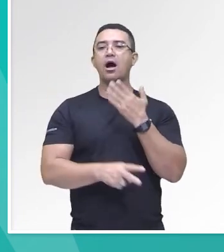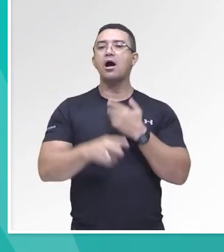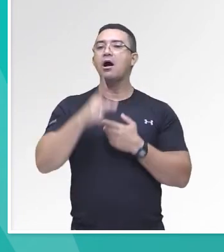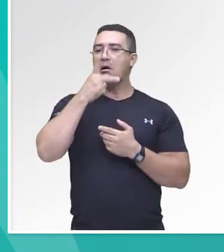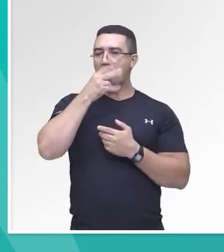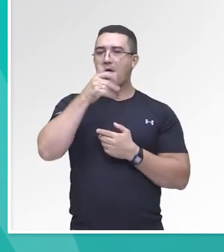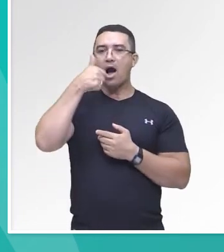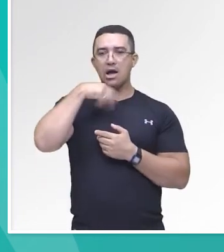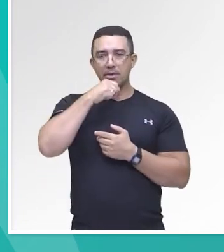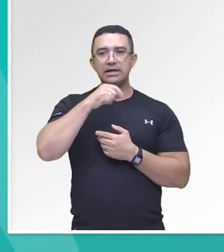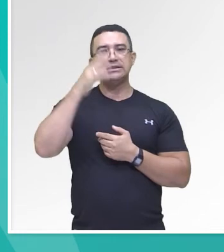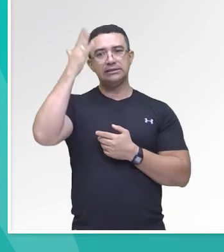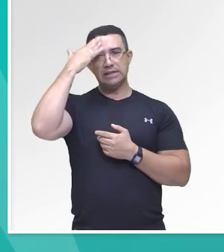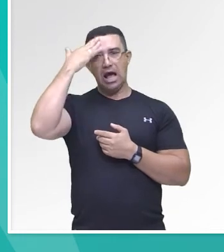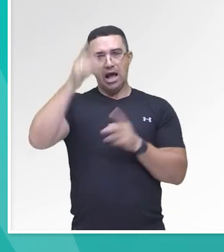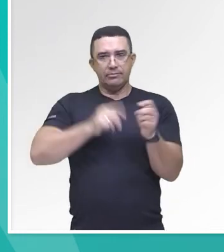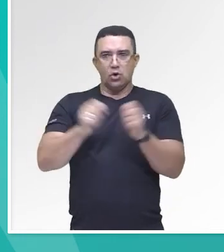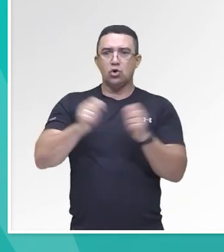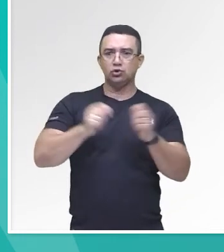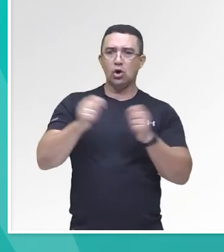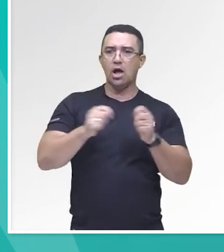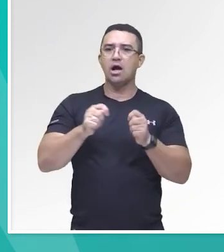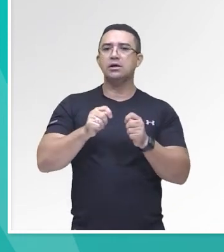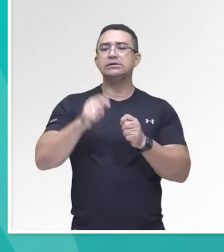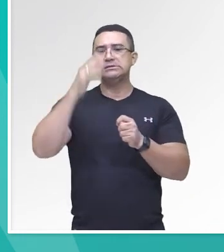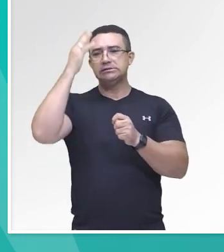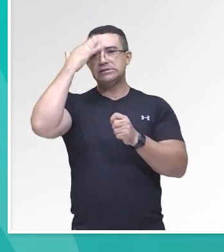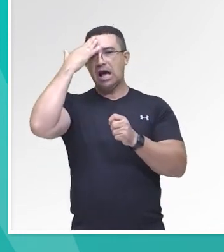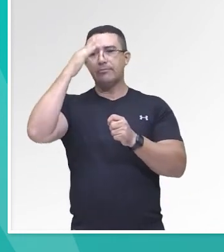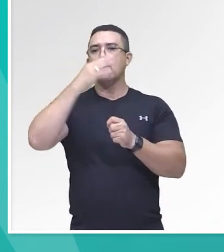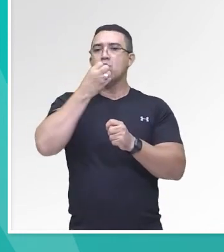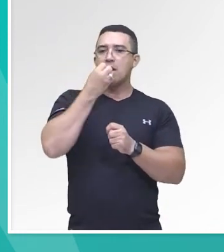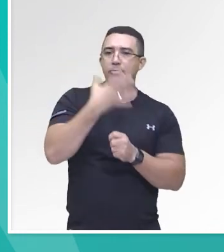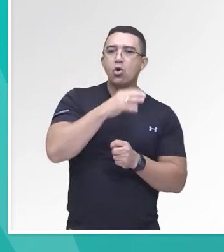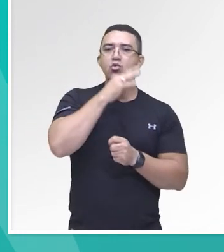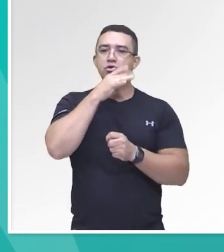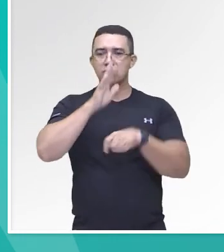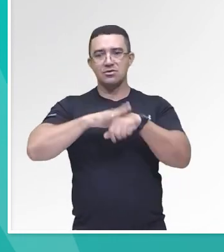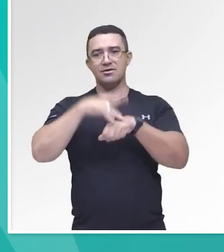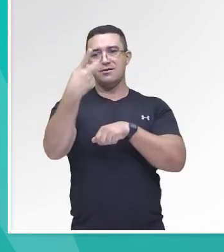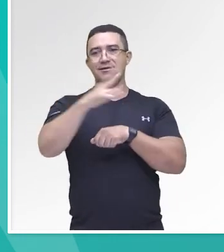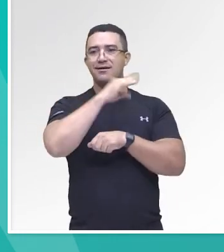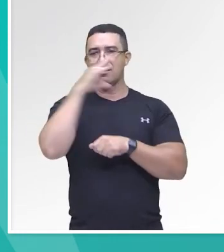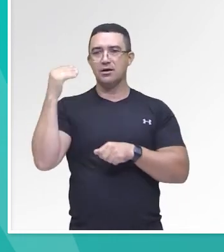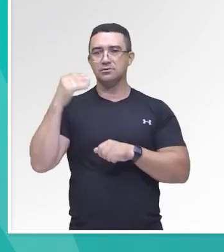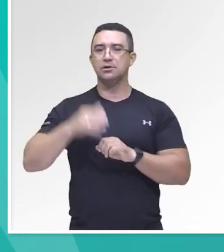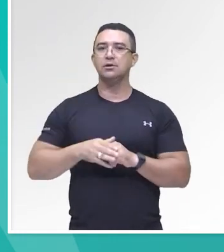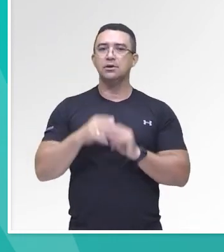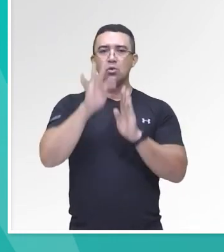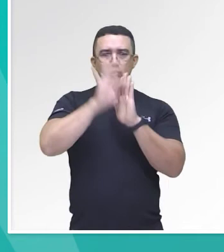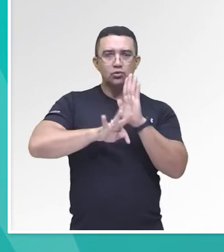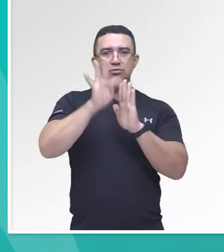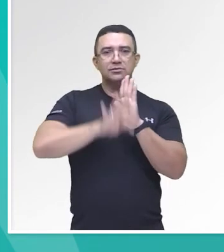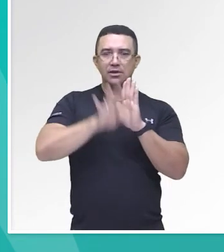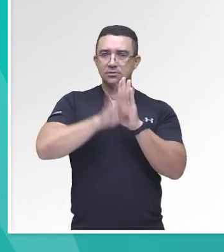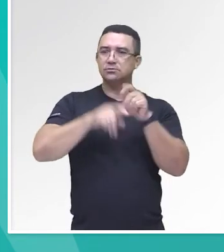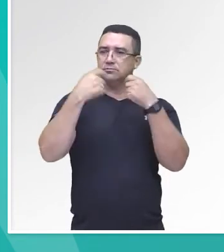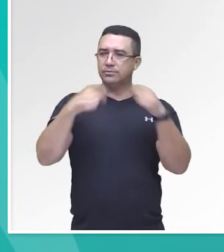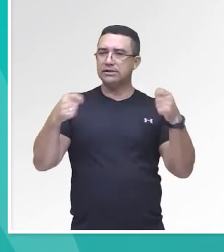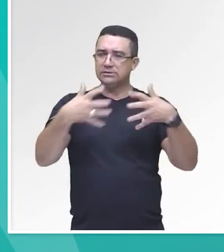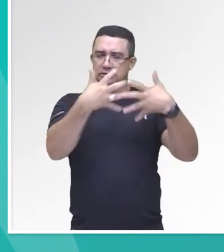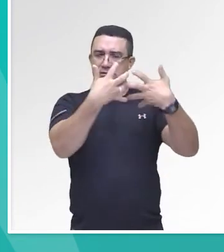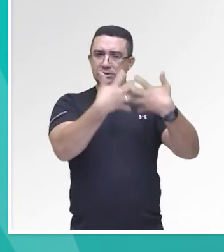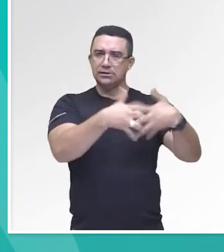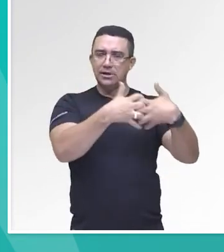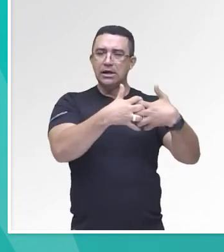consequência. Então percebam que eu vou sempre estruturar o meu parágrafo em um texto que é dissertativo argumentativo, seguindo essa lógica. Tenha